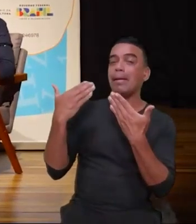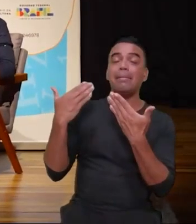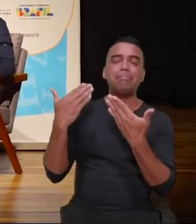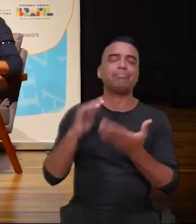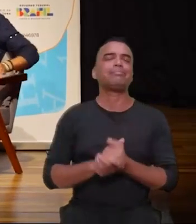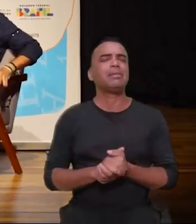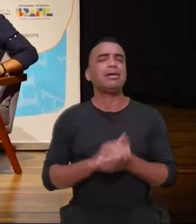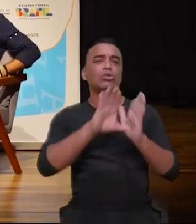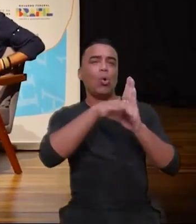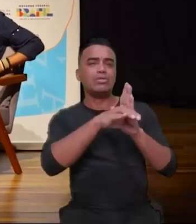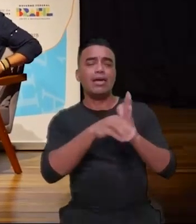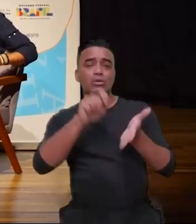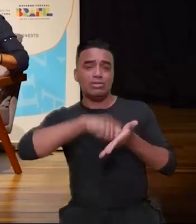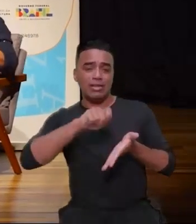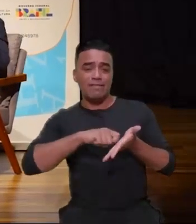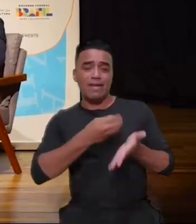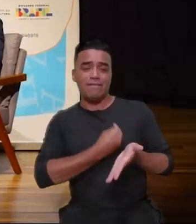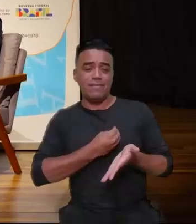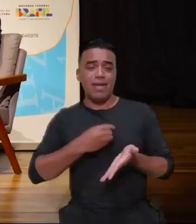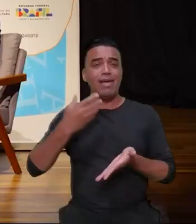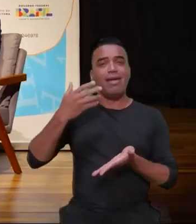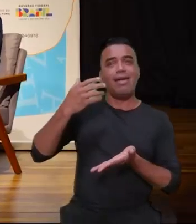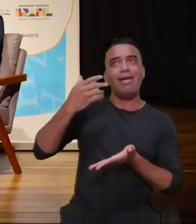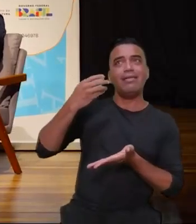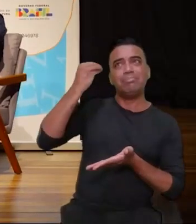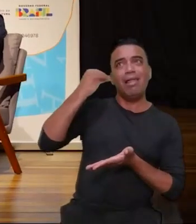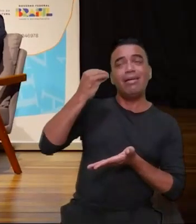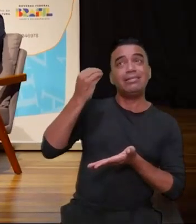a escrevivência vem sendo usada, Conceição, em outras áreas, na história,